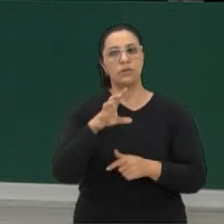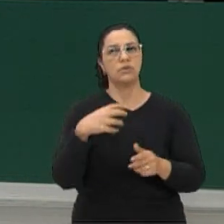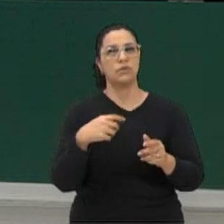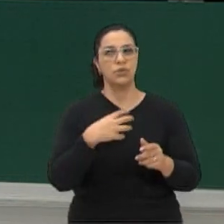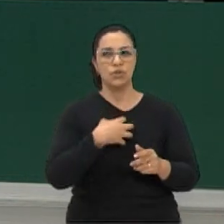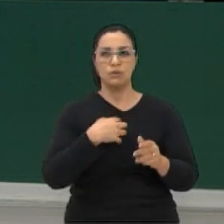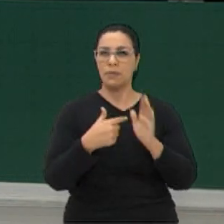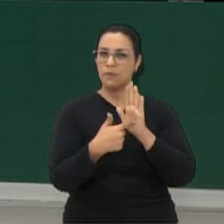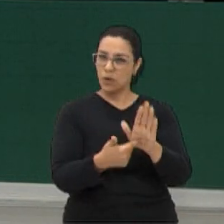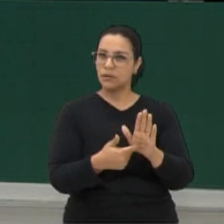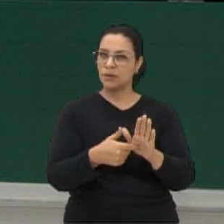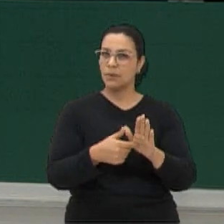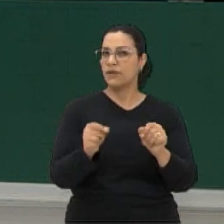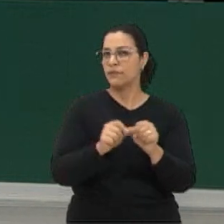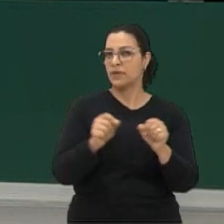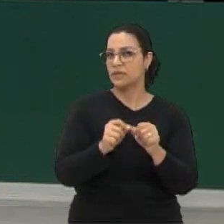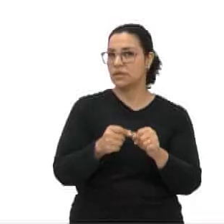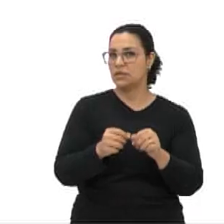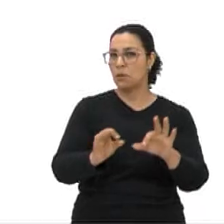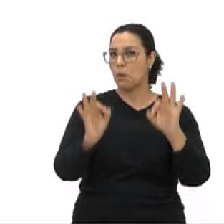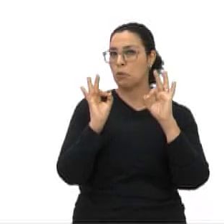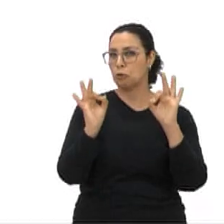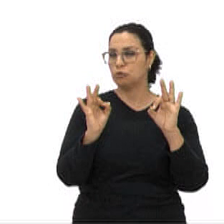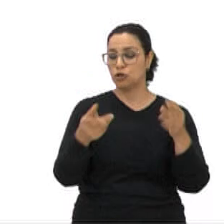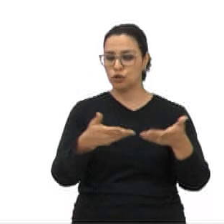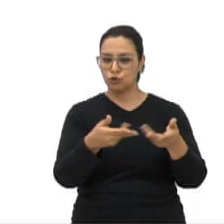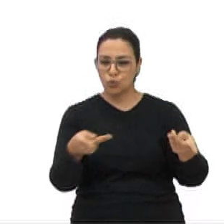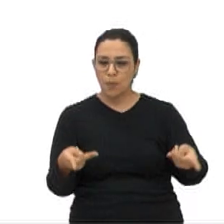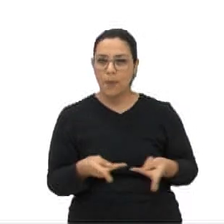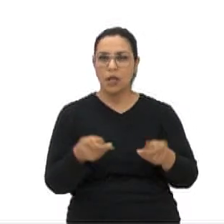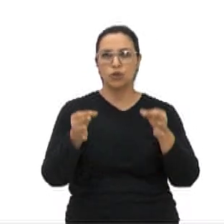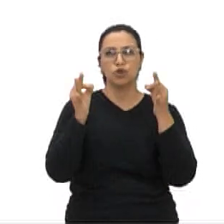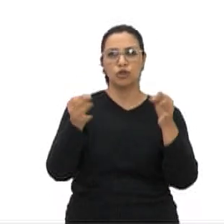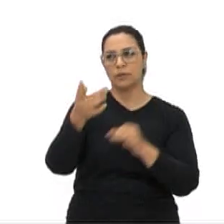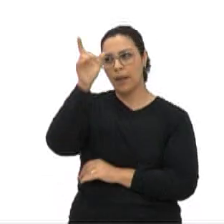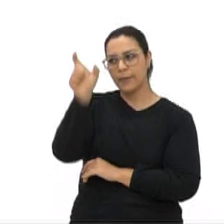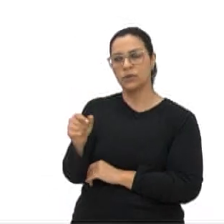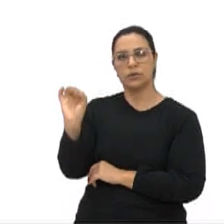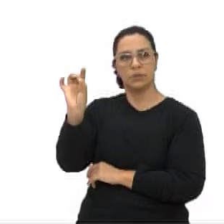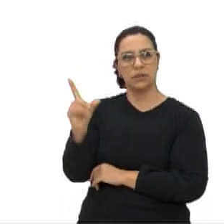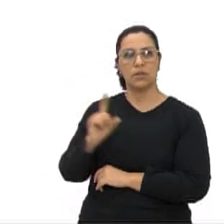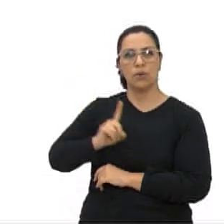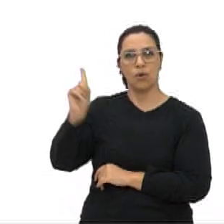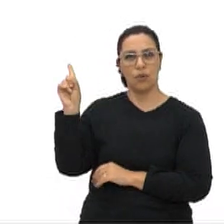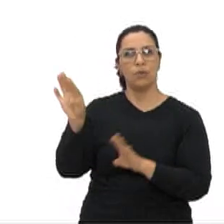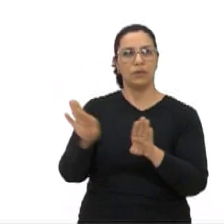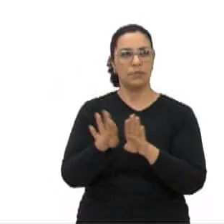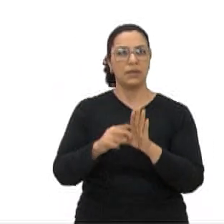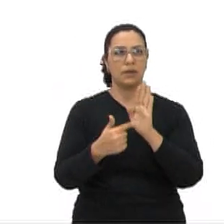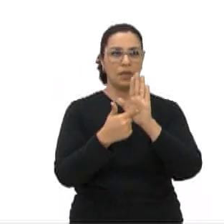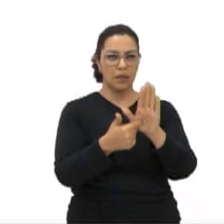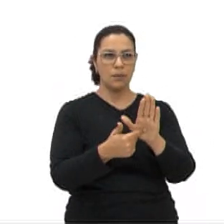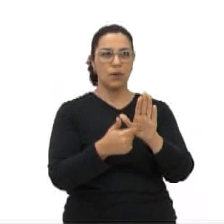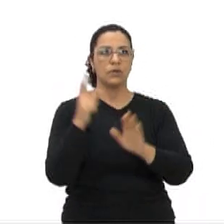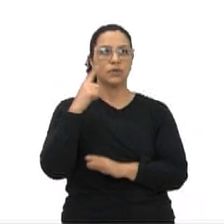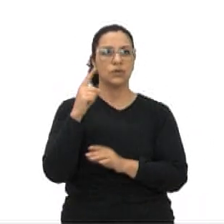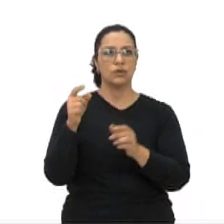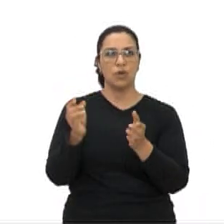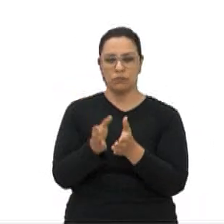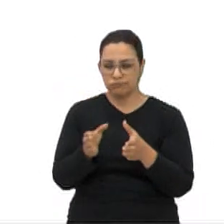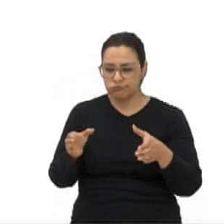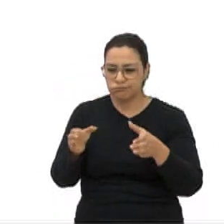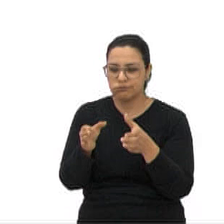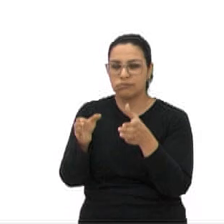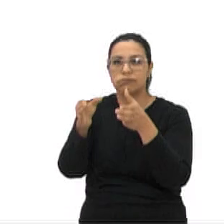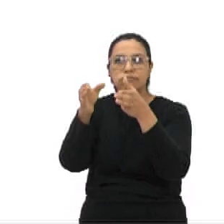é para fazer um prato para alguém nobre, né? E aí é outro tipo de pintura que ele vai trabalhar também, a questão da natureza morta. Olha só o